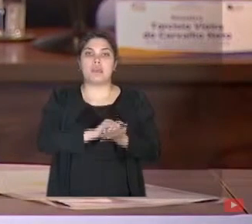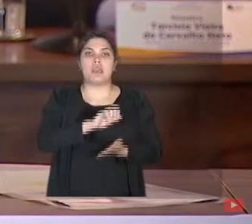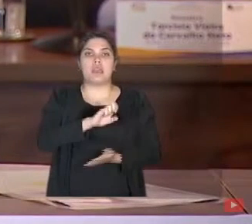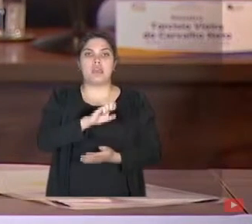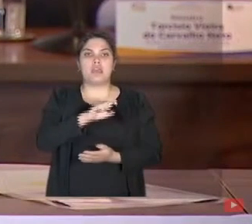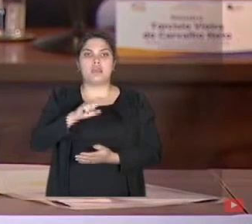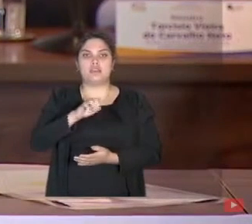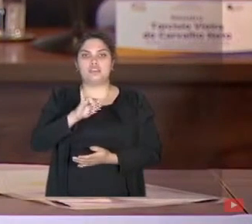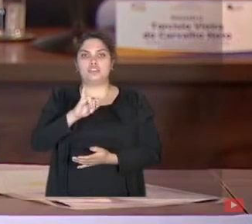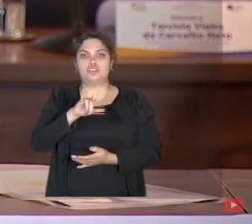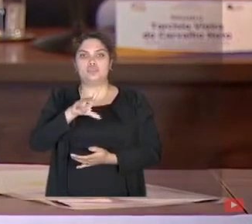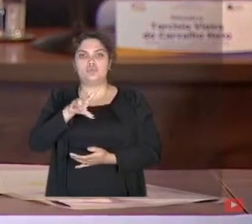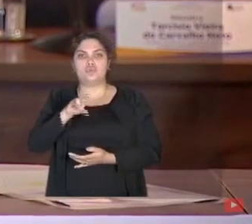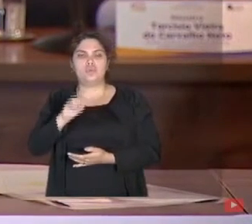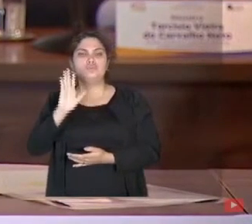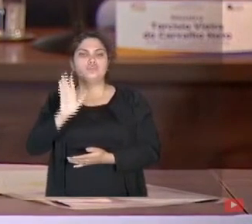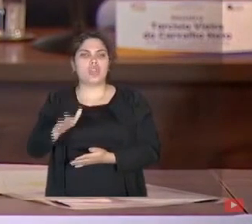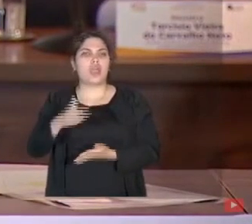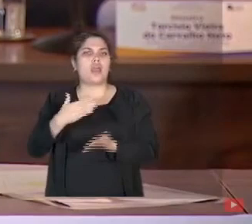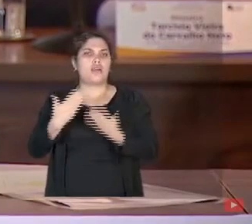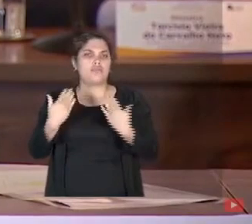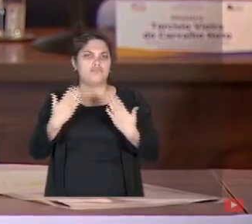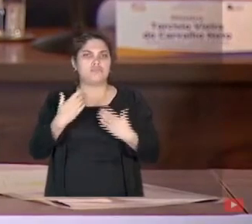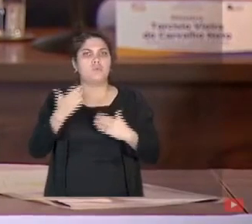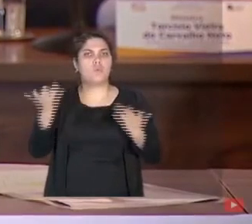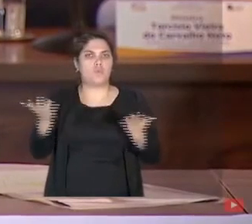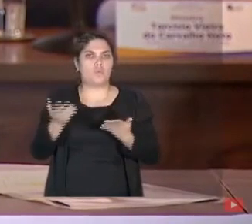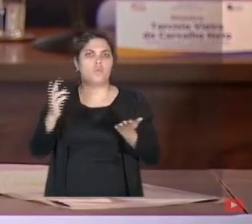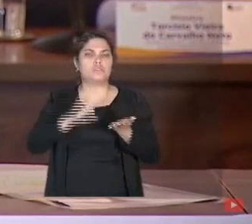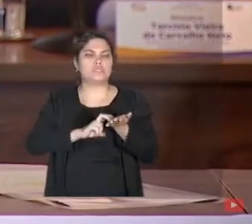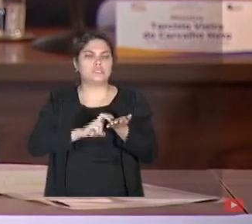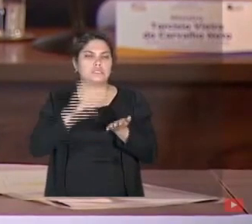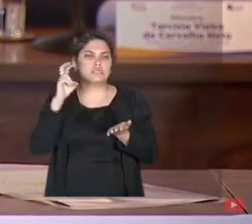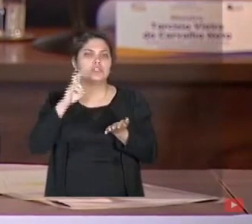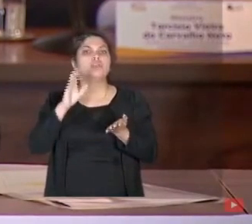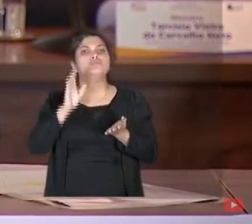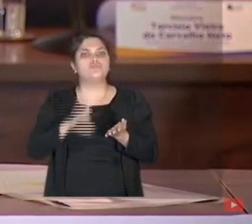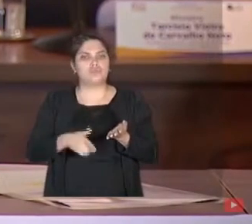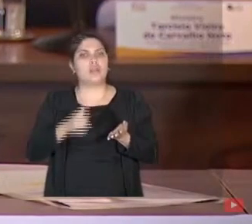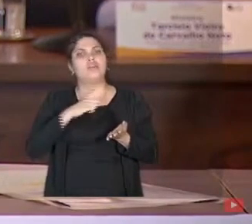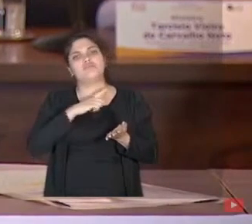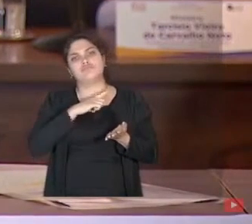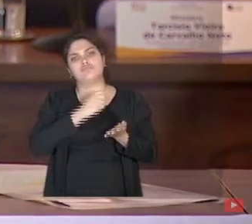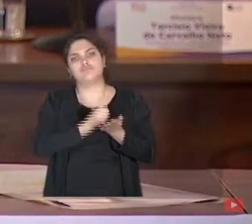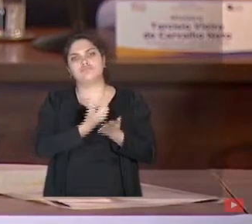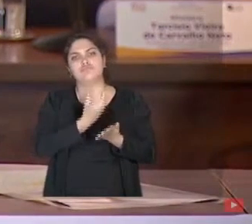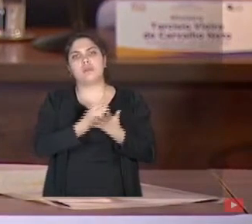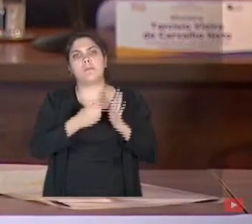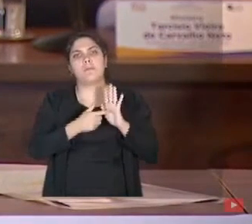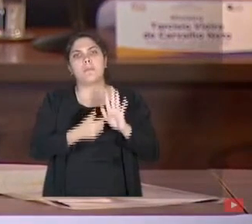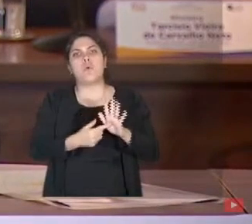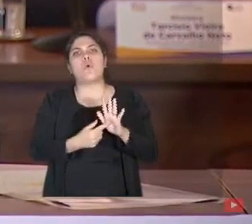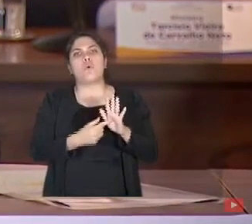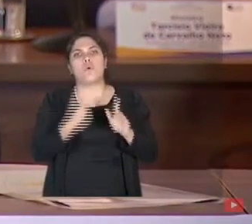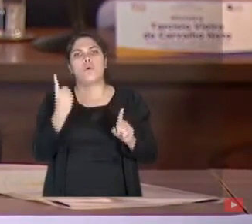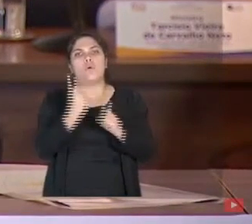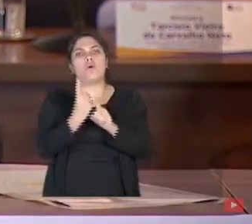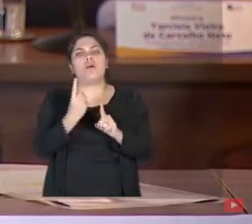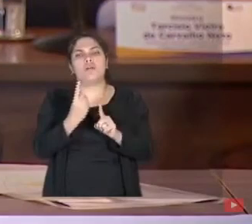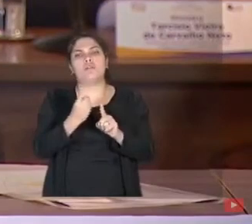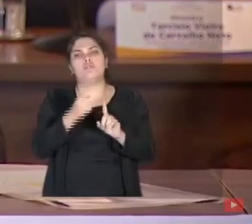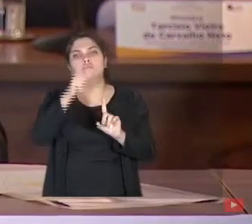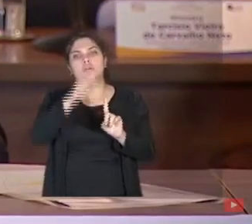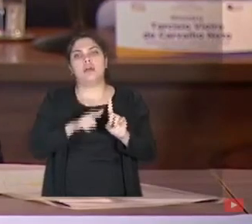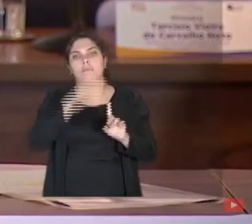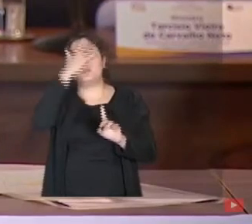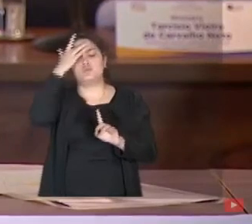conversamos hoje mais cedo. O e-título funcionou regularmente no seu papel de servir como identificação do eleitor